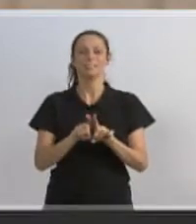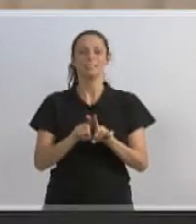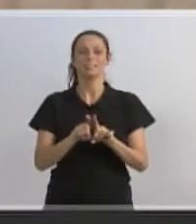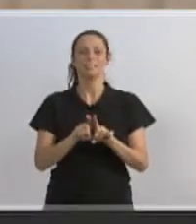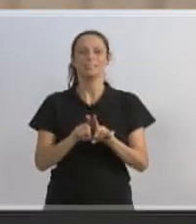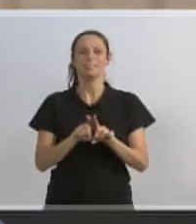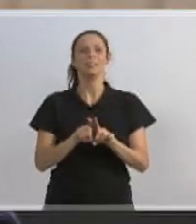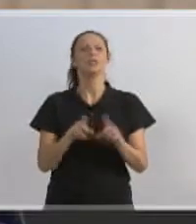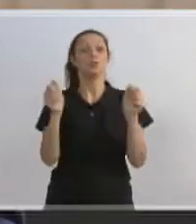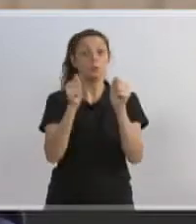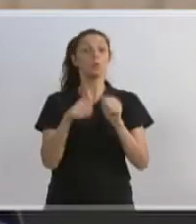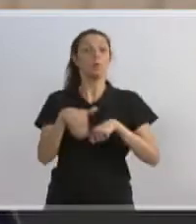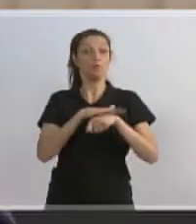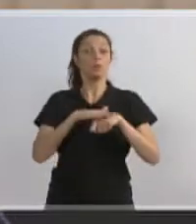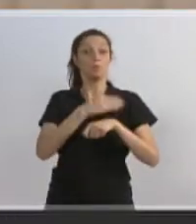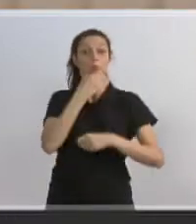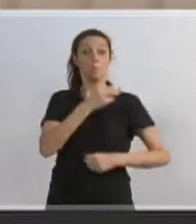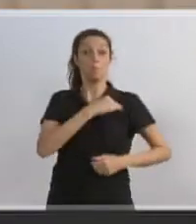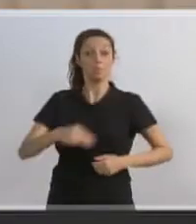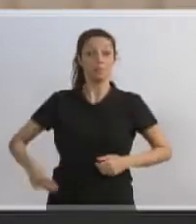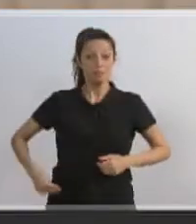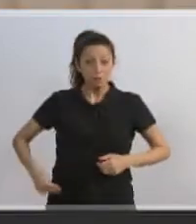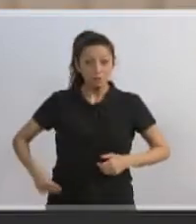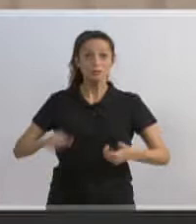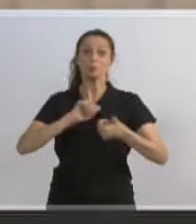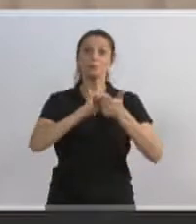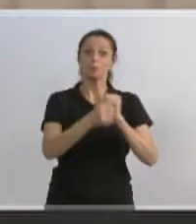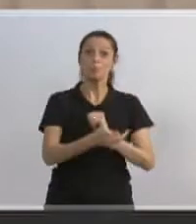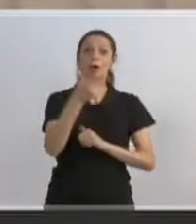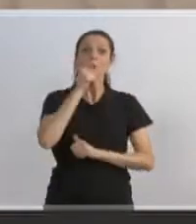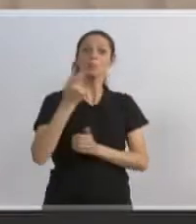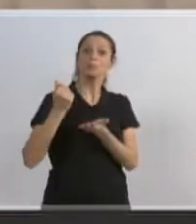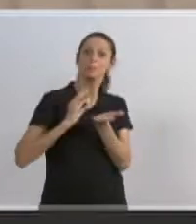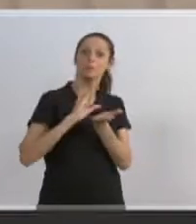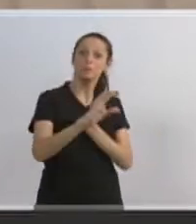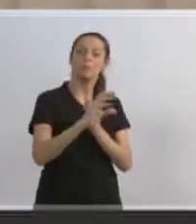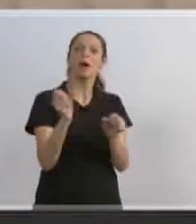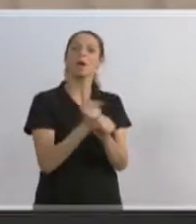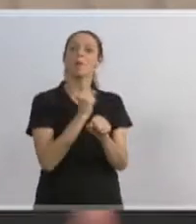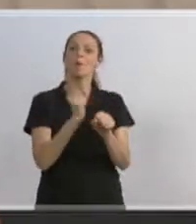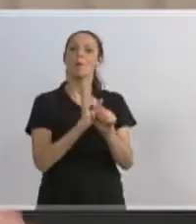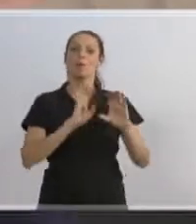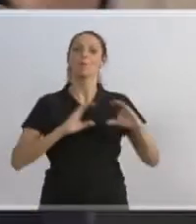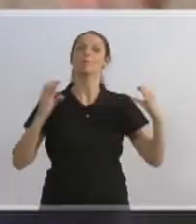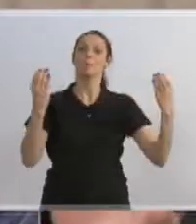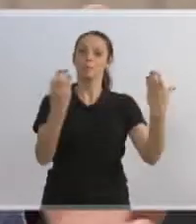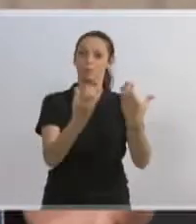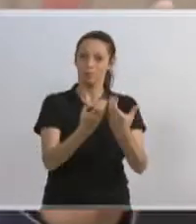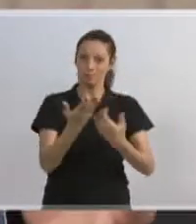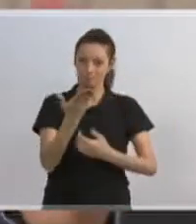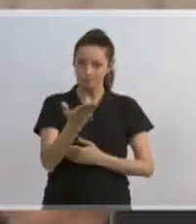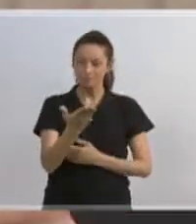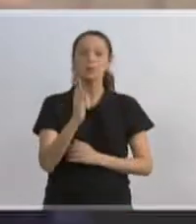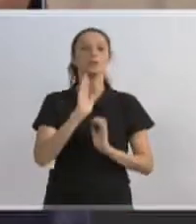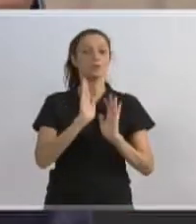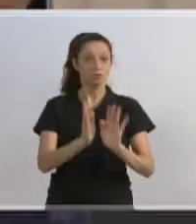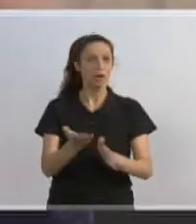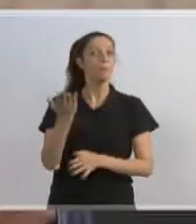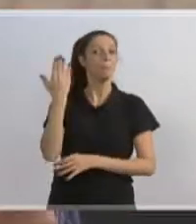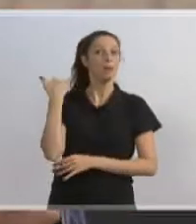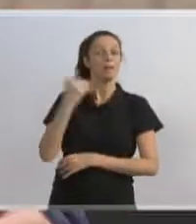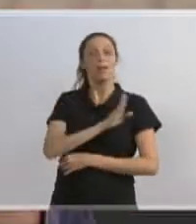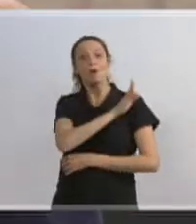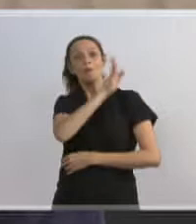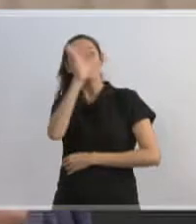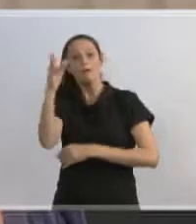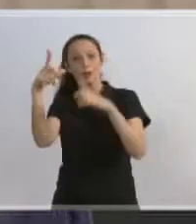o ministro dos esportes para poder viabilizar esses recursos que Vossa Excelência, inclusive, esteve em Brasília e